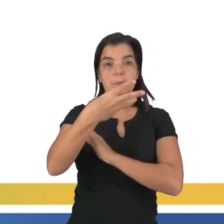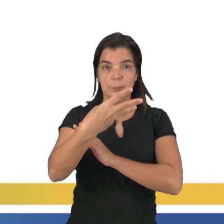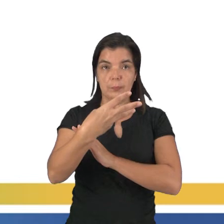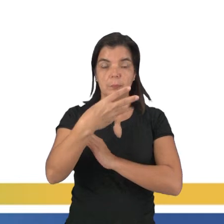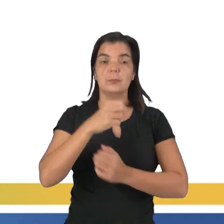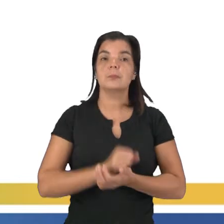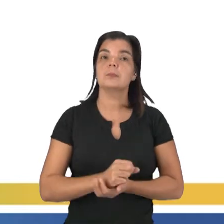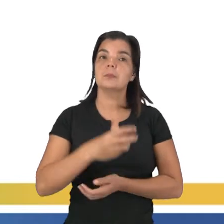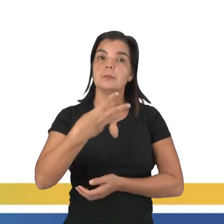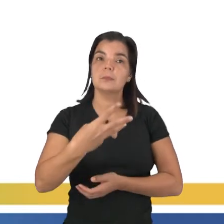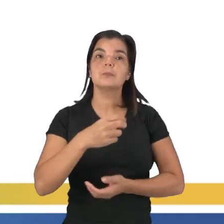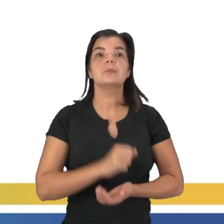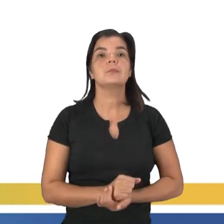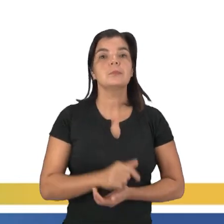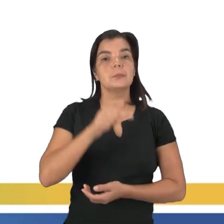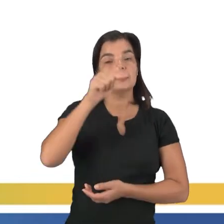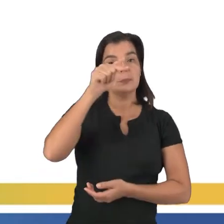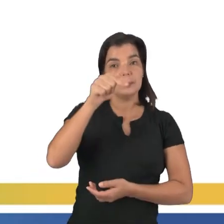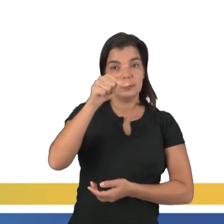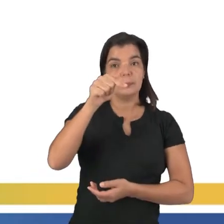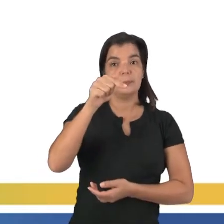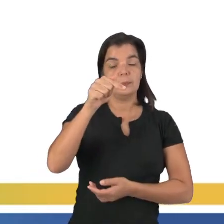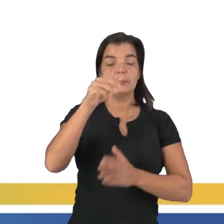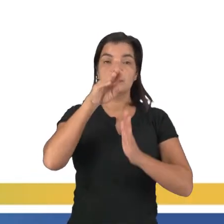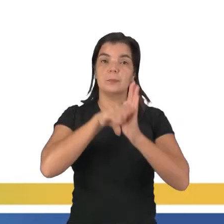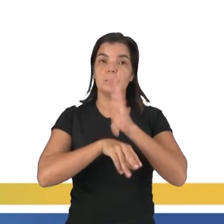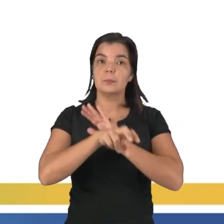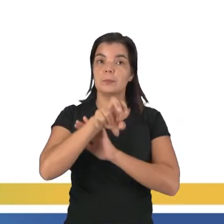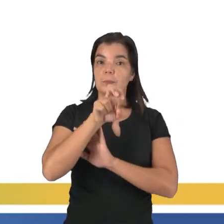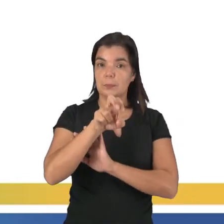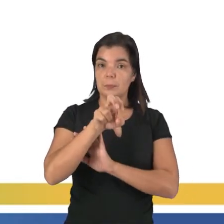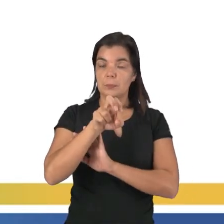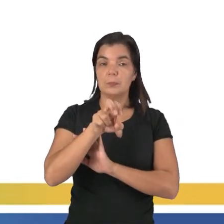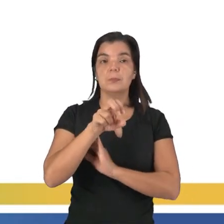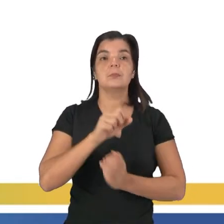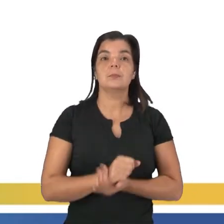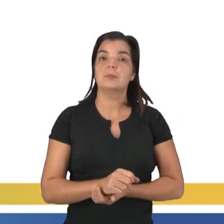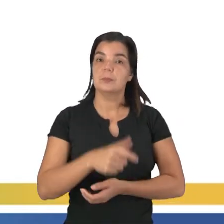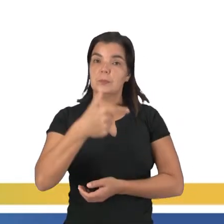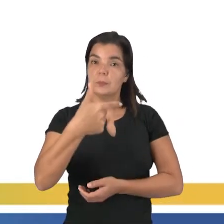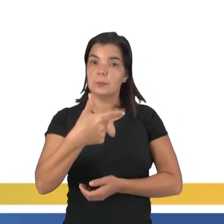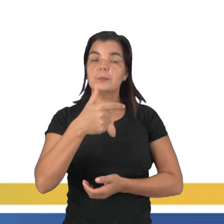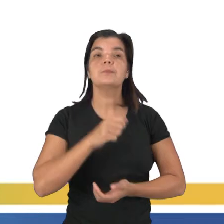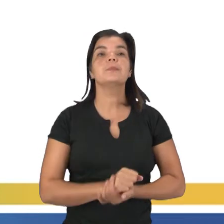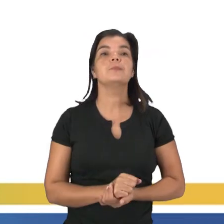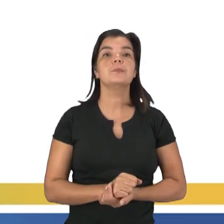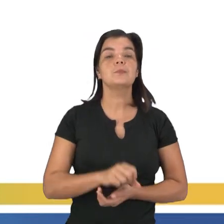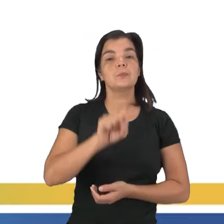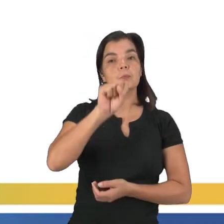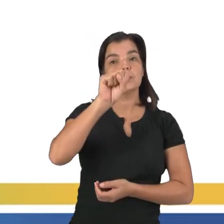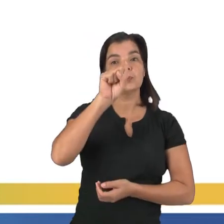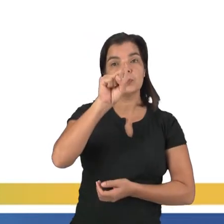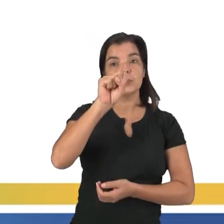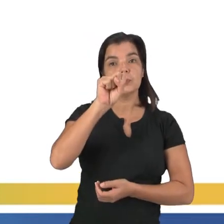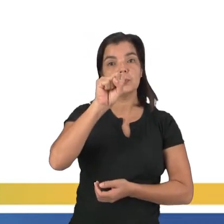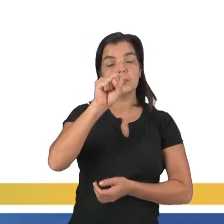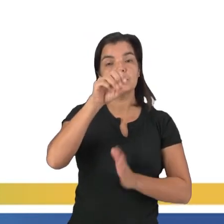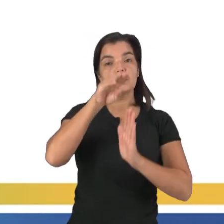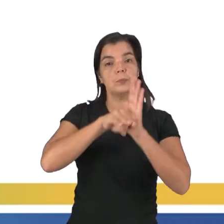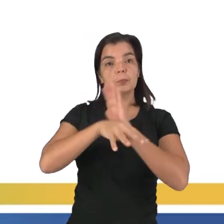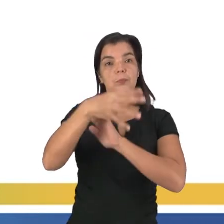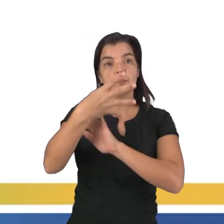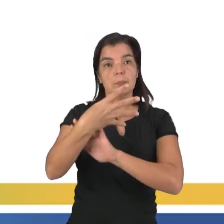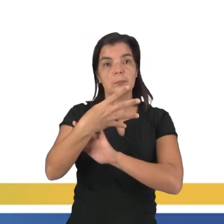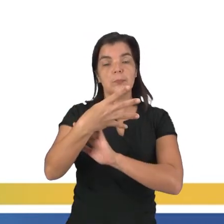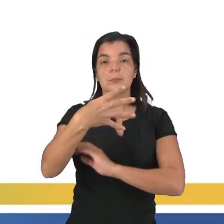menos 3, que é igual a 3. Na parte do centésimo, 7 menos 5, que vai ser igual a 2. A parte do décimo,